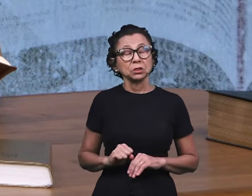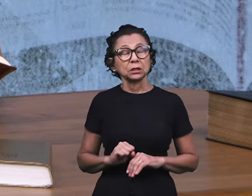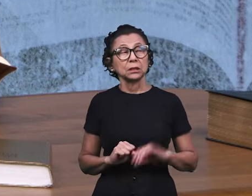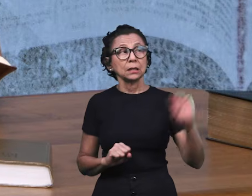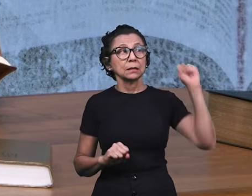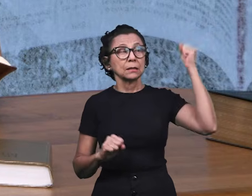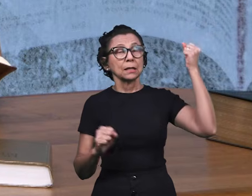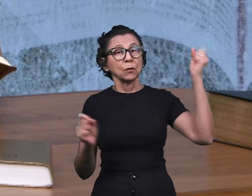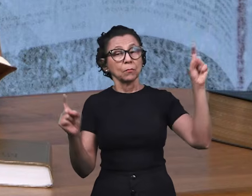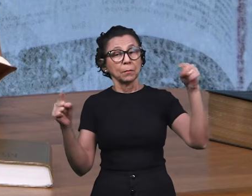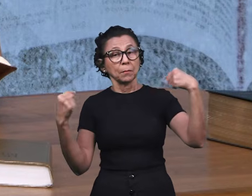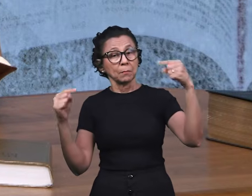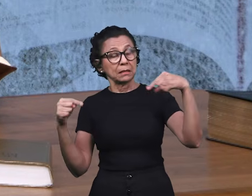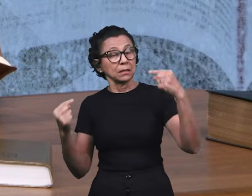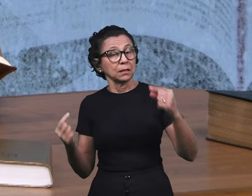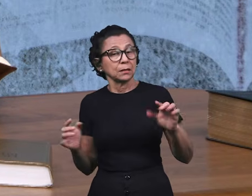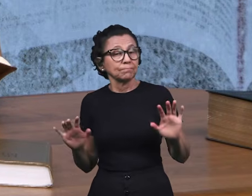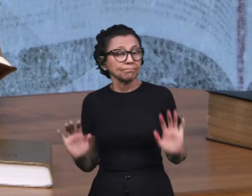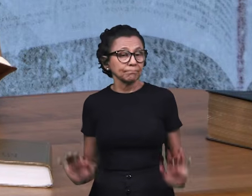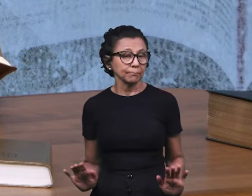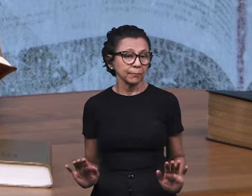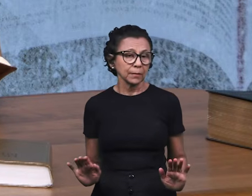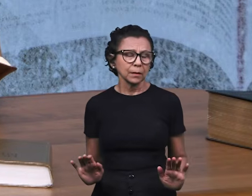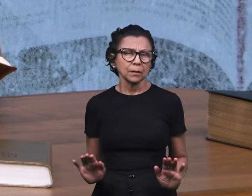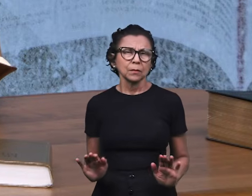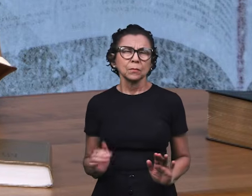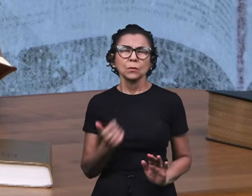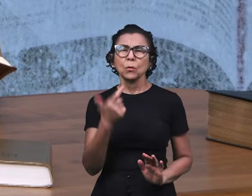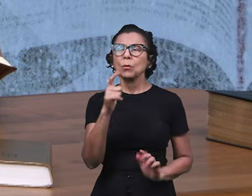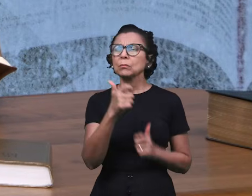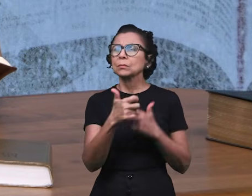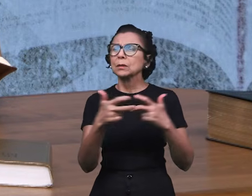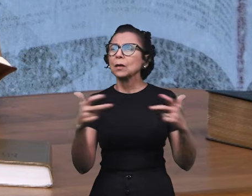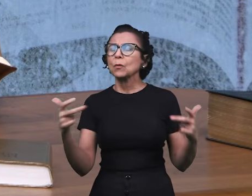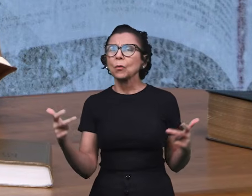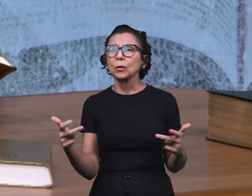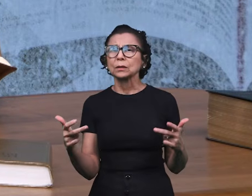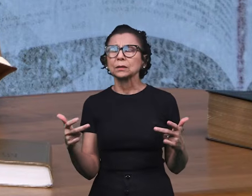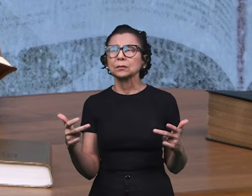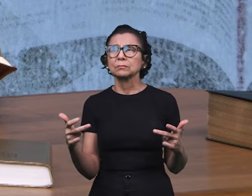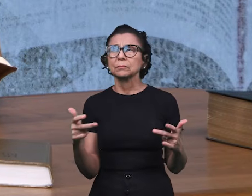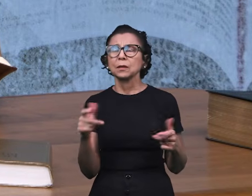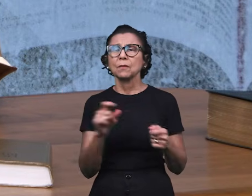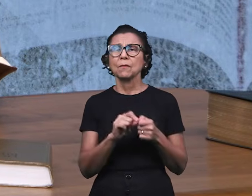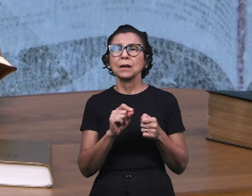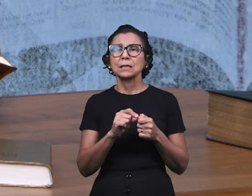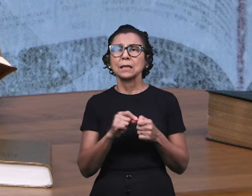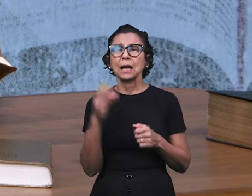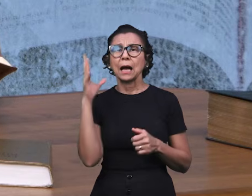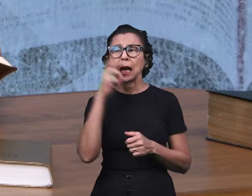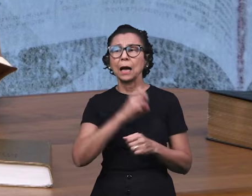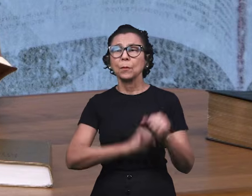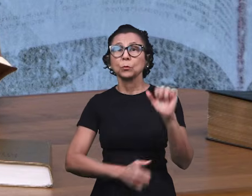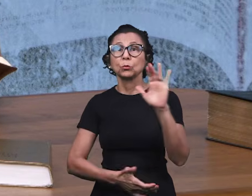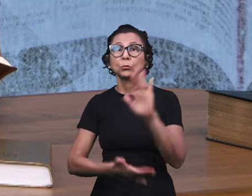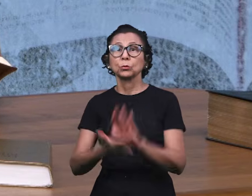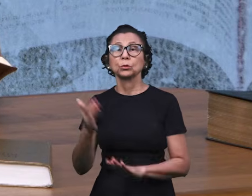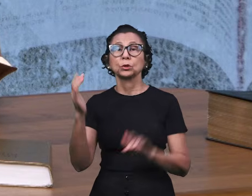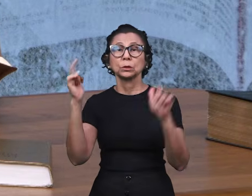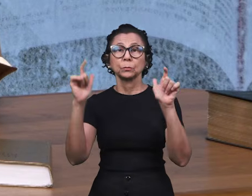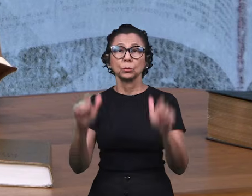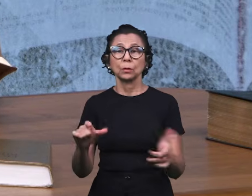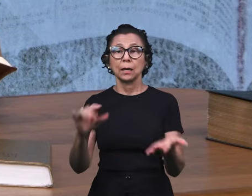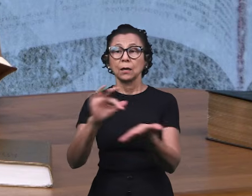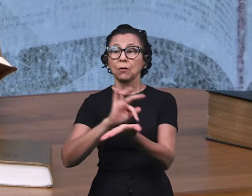de Saul. Não há coisa melhor para mim do que escapar apressadamente para a terra dos